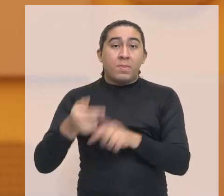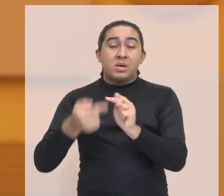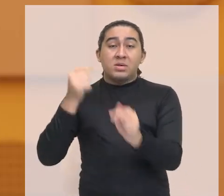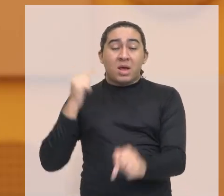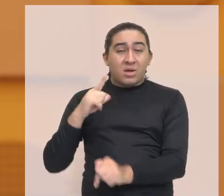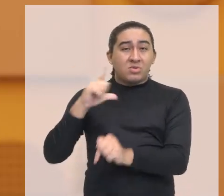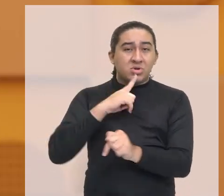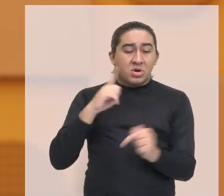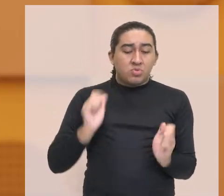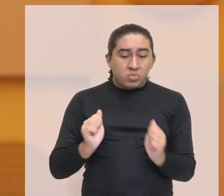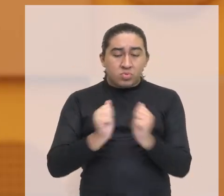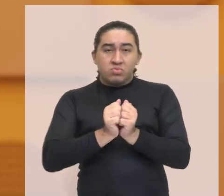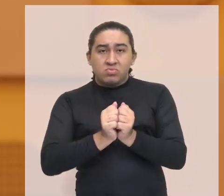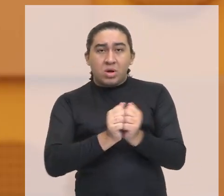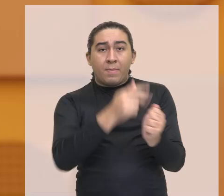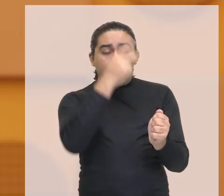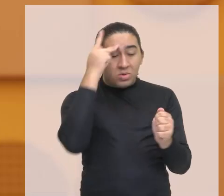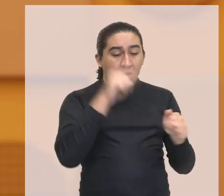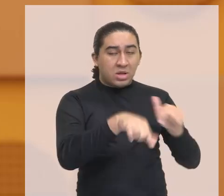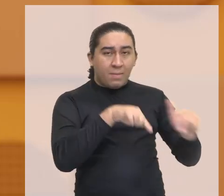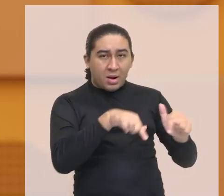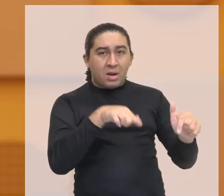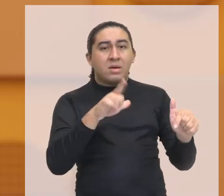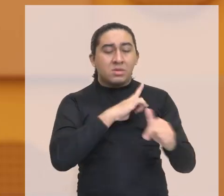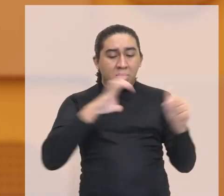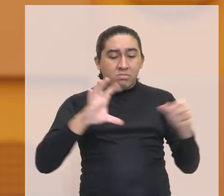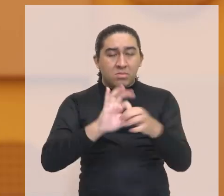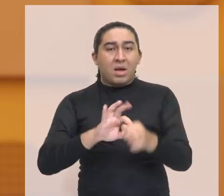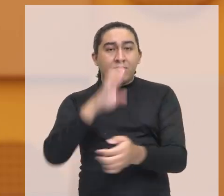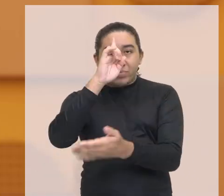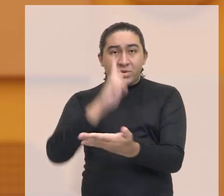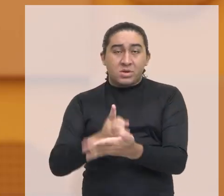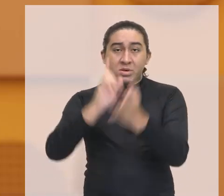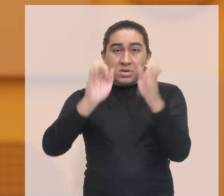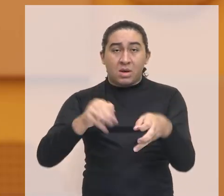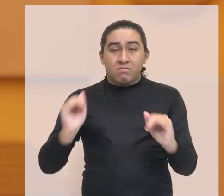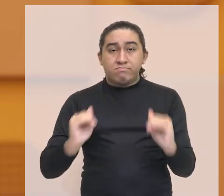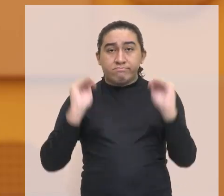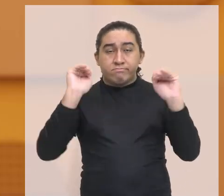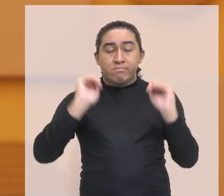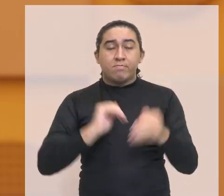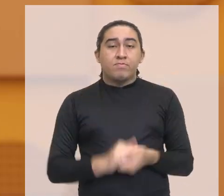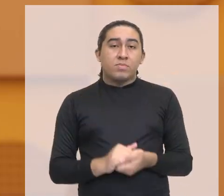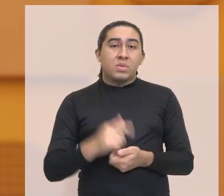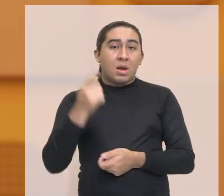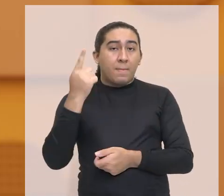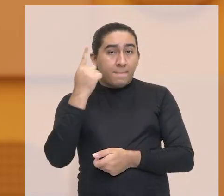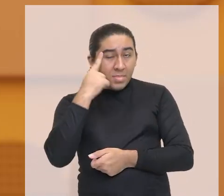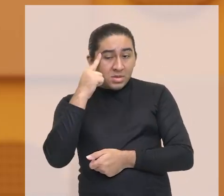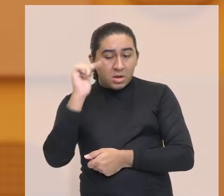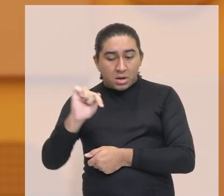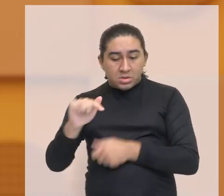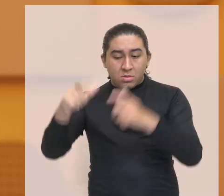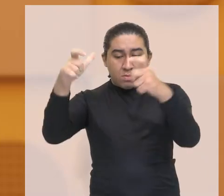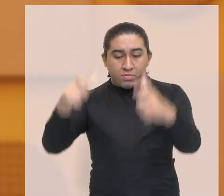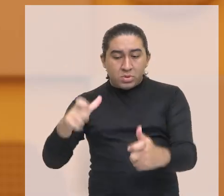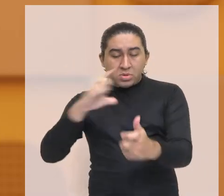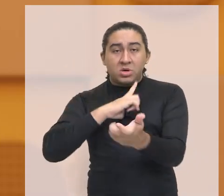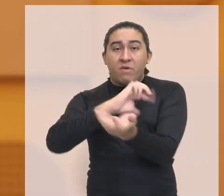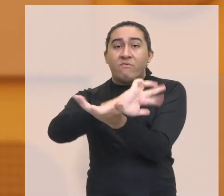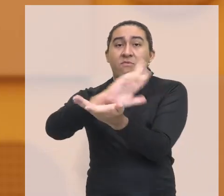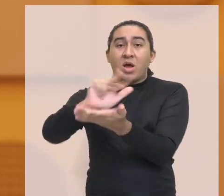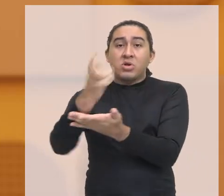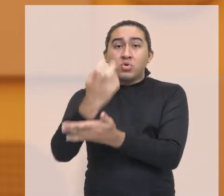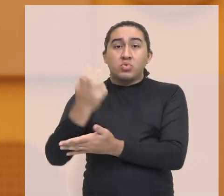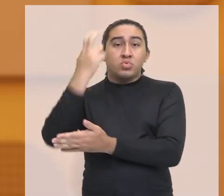conselheiros trabalhadores, tinham um papel predominante na decisão. Tá, gente? Então a gente vê que a União Soviética era um país pluricultural, tá, gente?